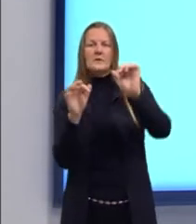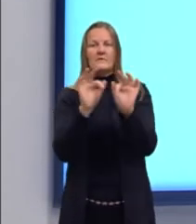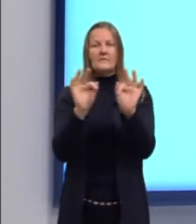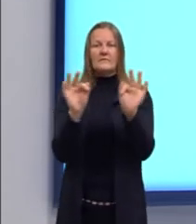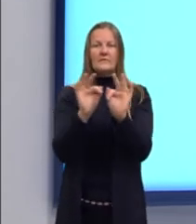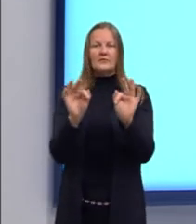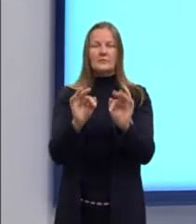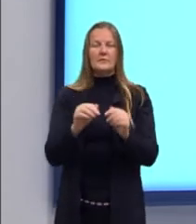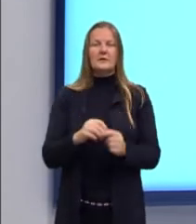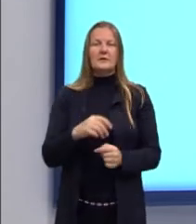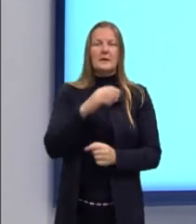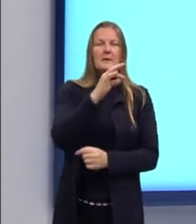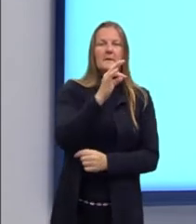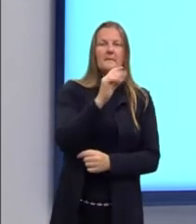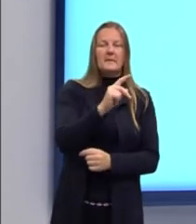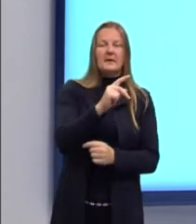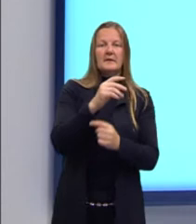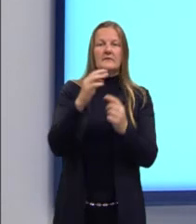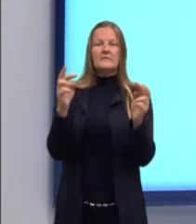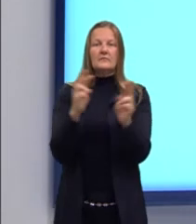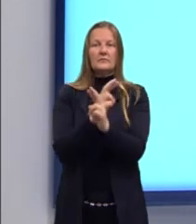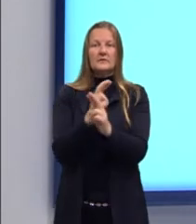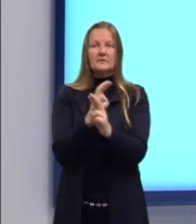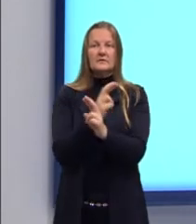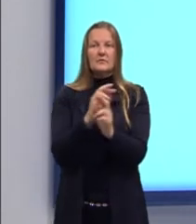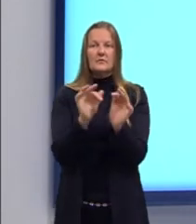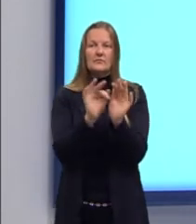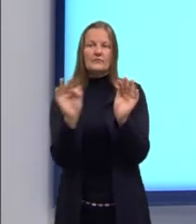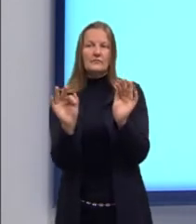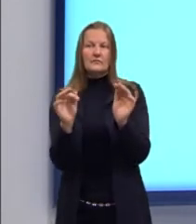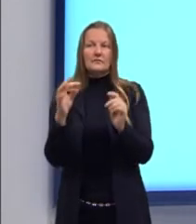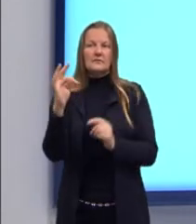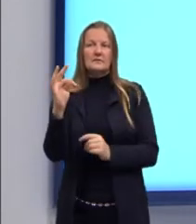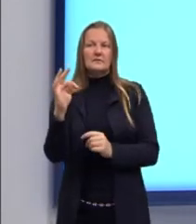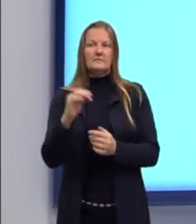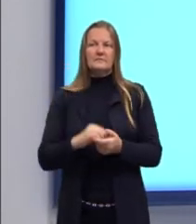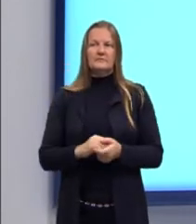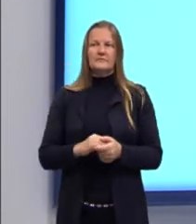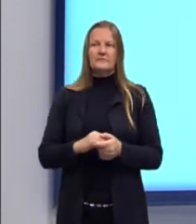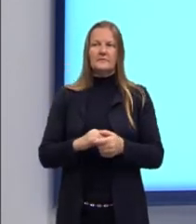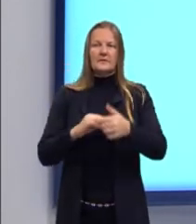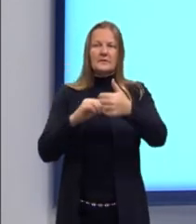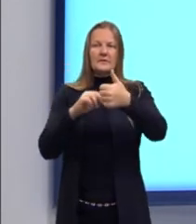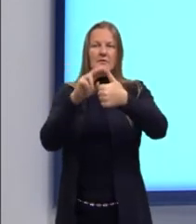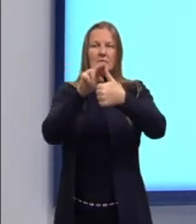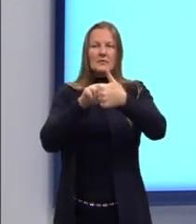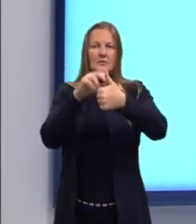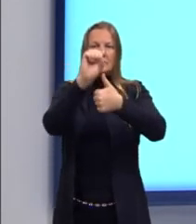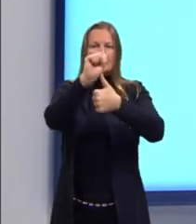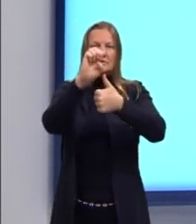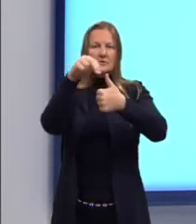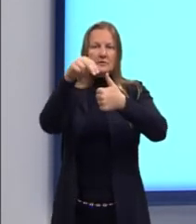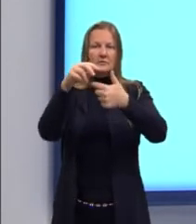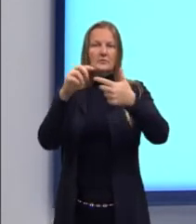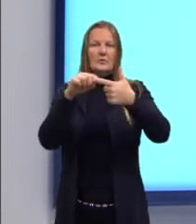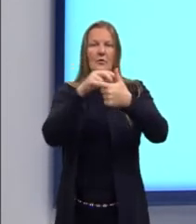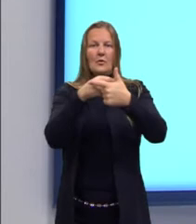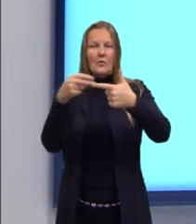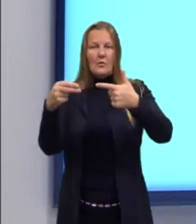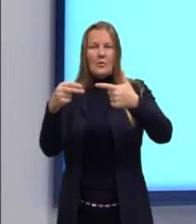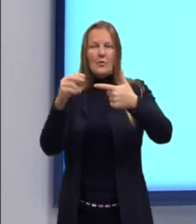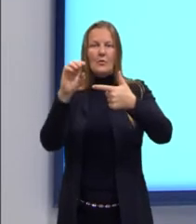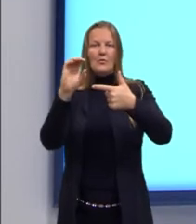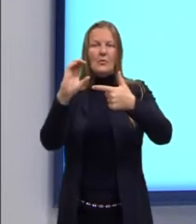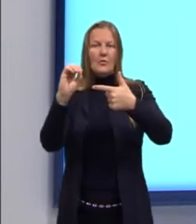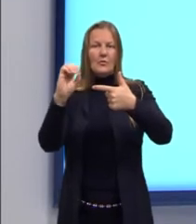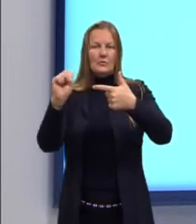o bem em função de T então nós temos ele valores envolvendo seno cosseno Então nós vamos analisar o nosso